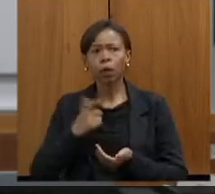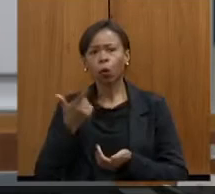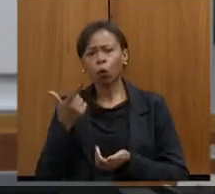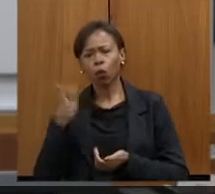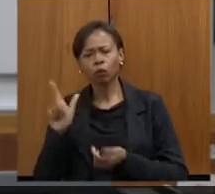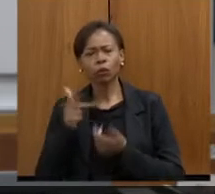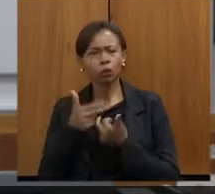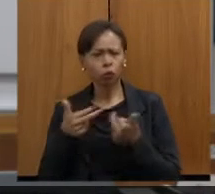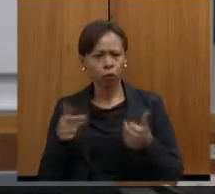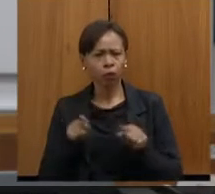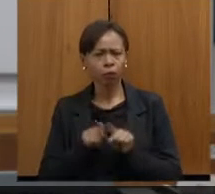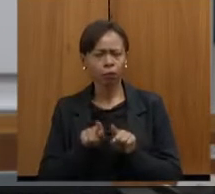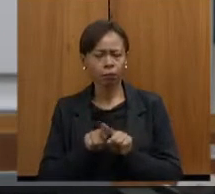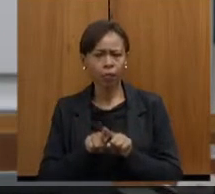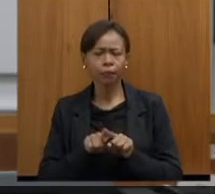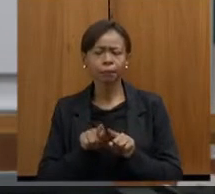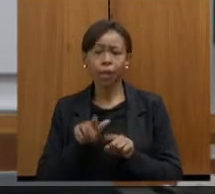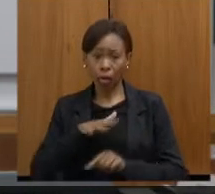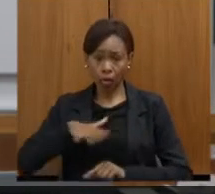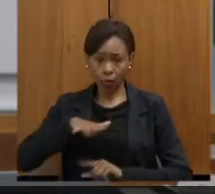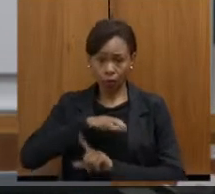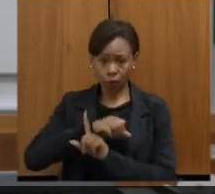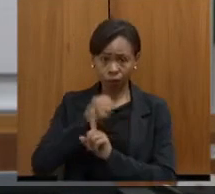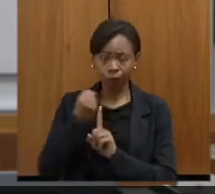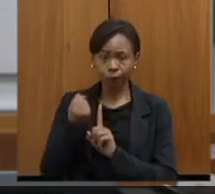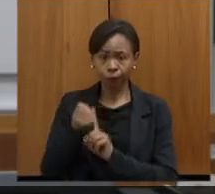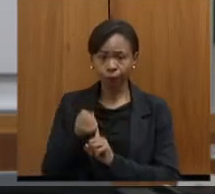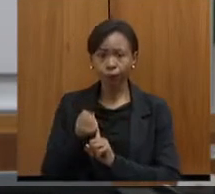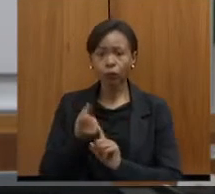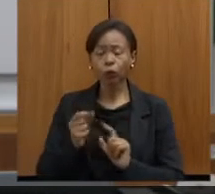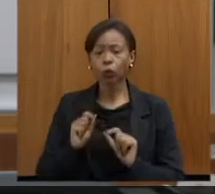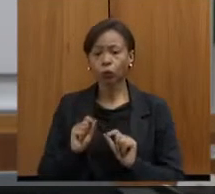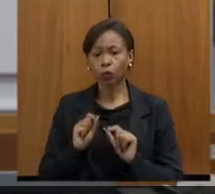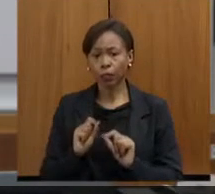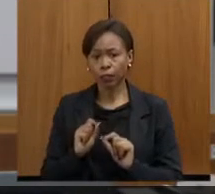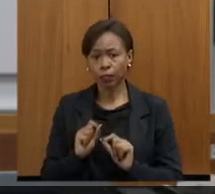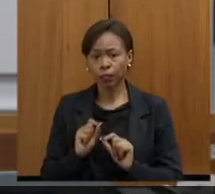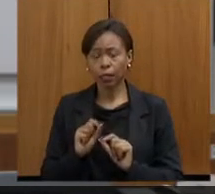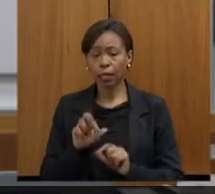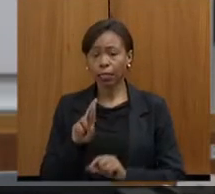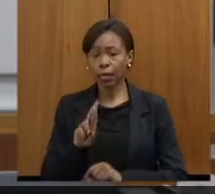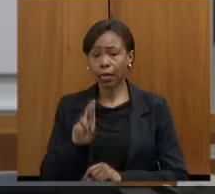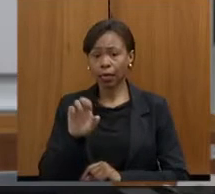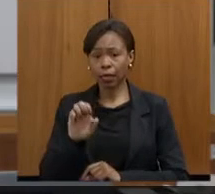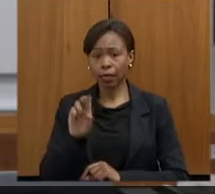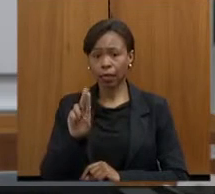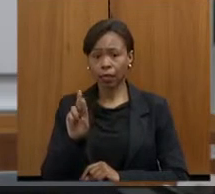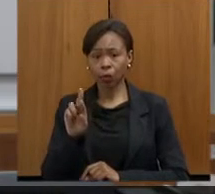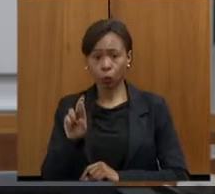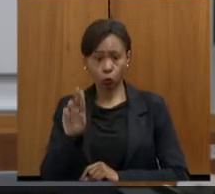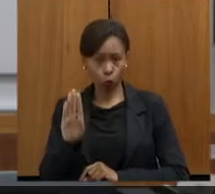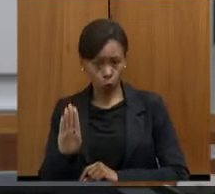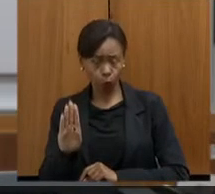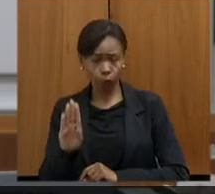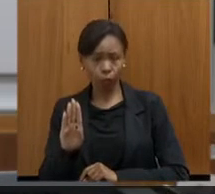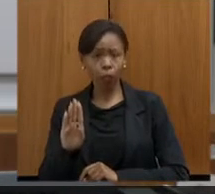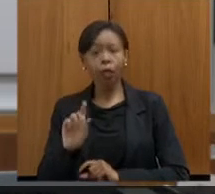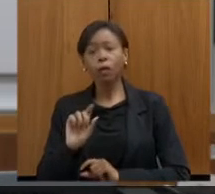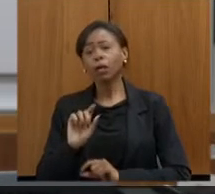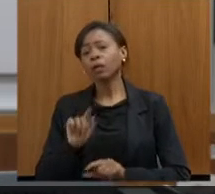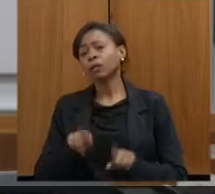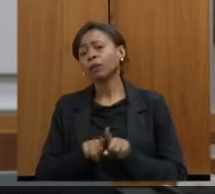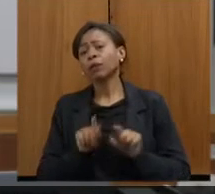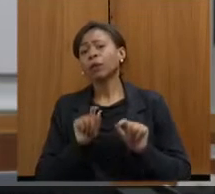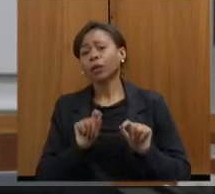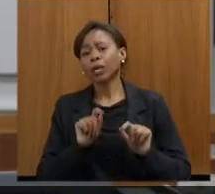de caráter social, que a questão da reúrb, ela acaba diminuindo a violência, a